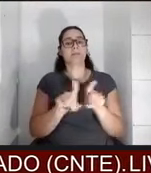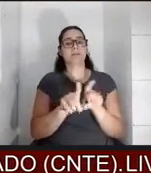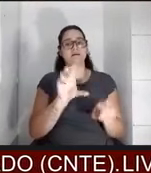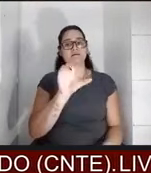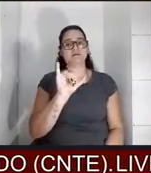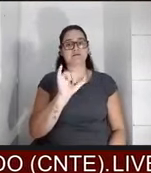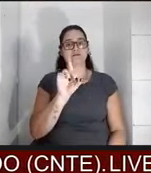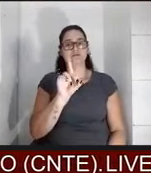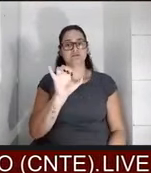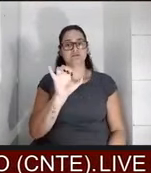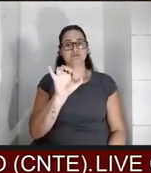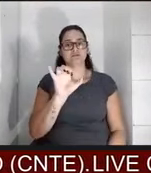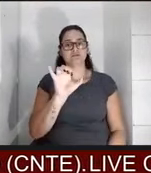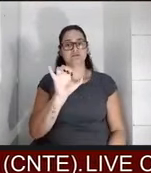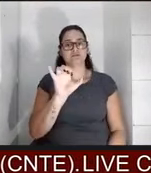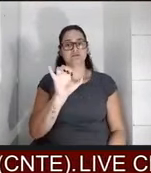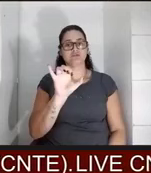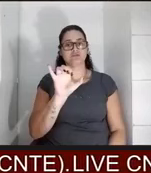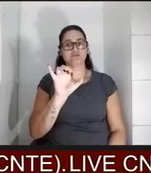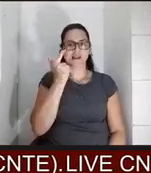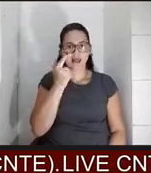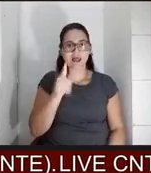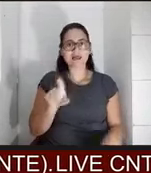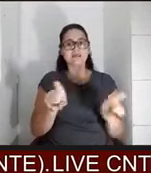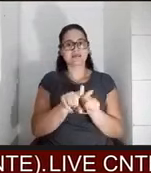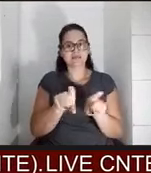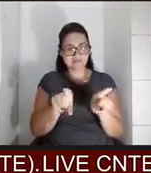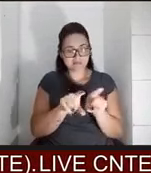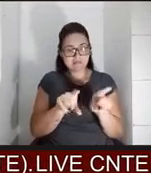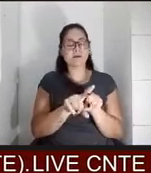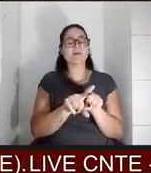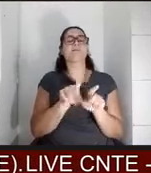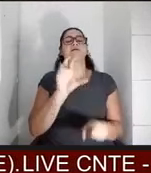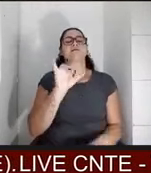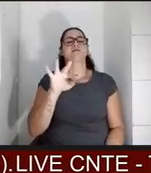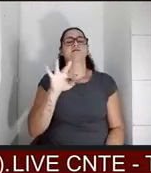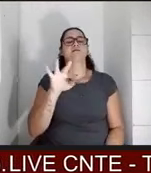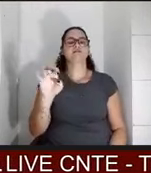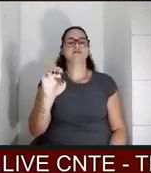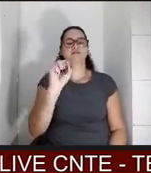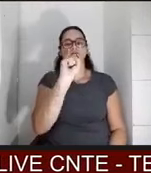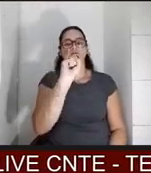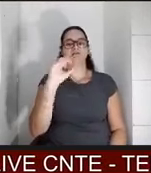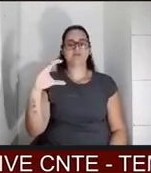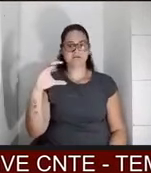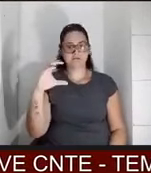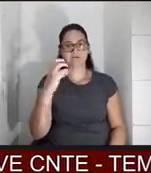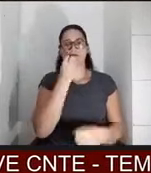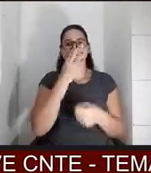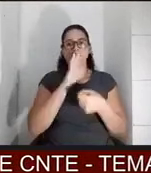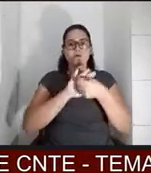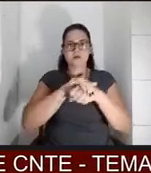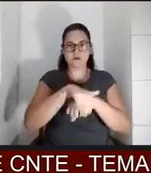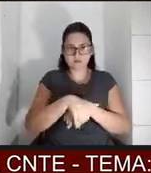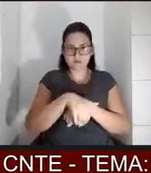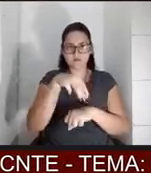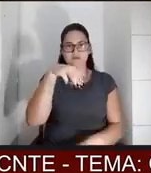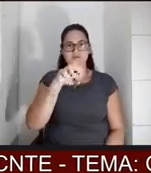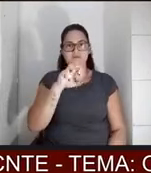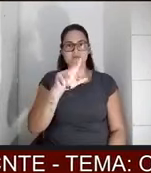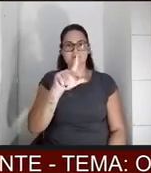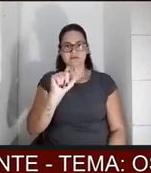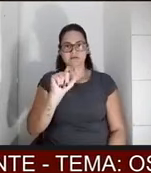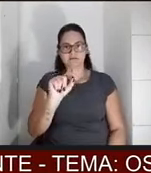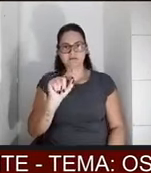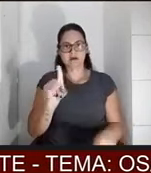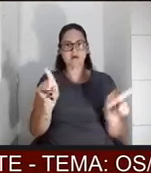e consultor político do Sinti de Santa Catarina. Boa noite, Marcelo. Boa noite, Fátima.